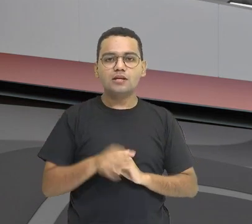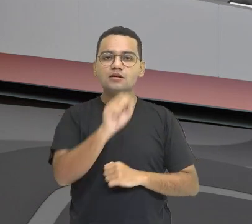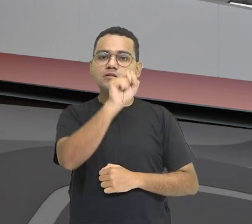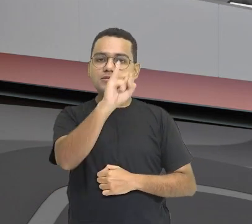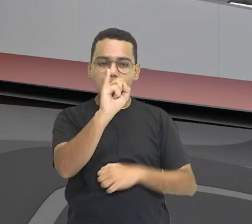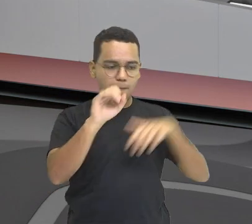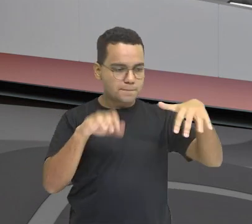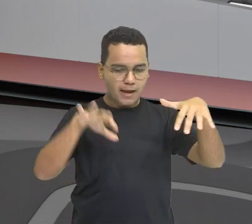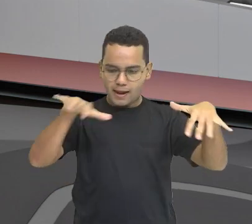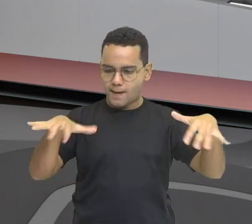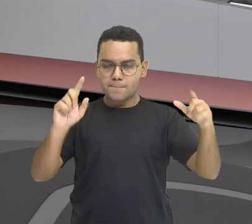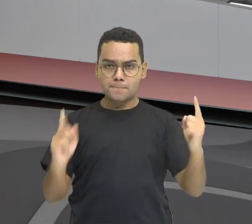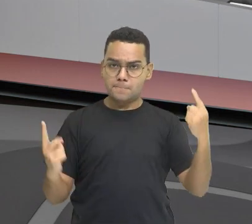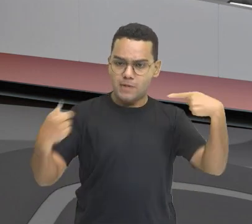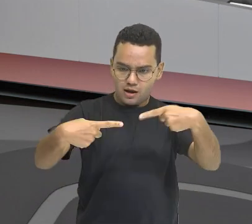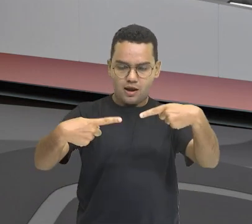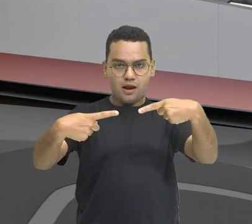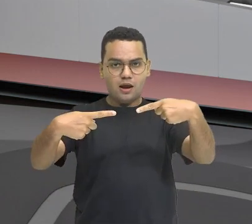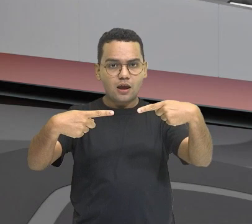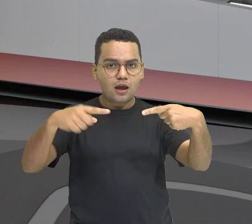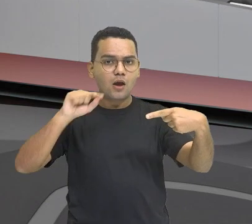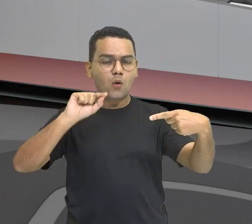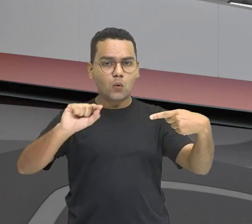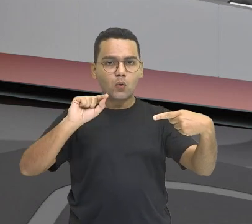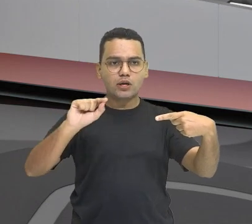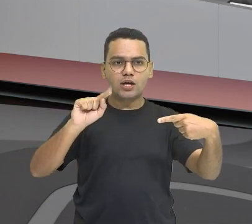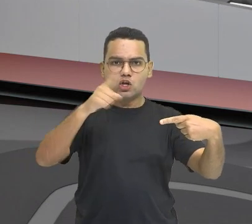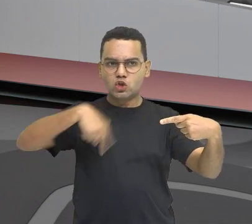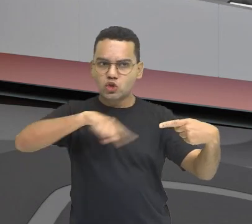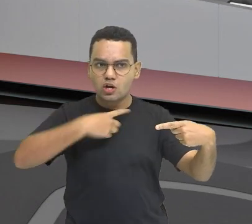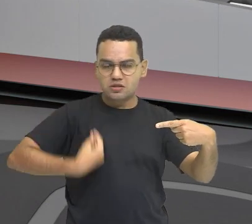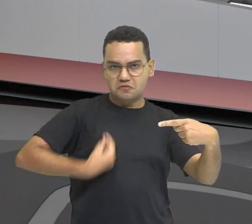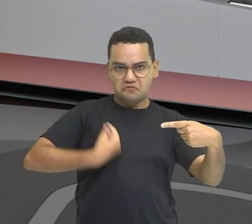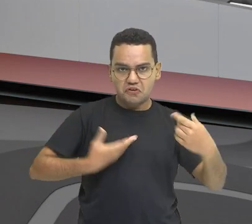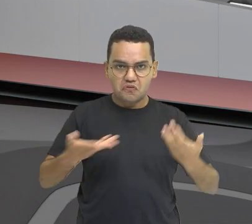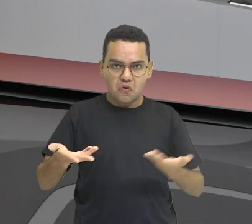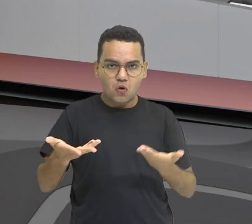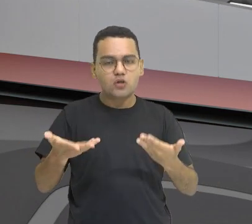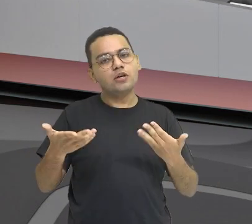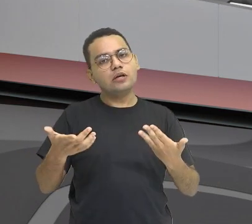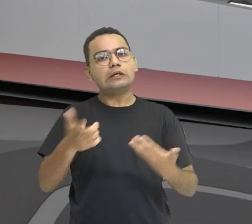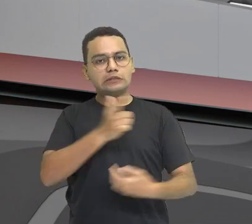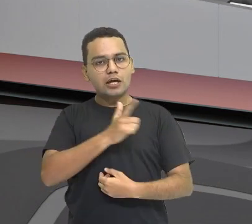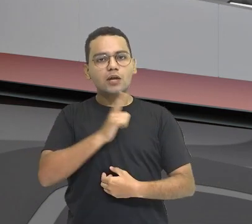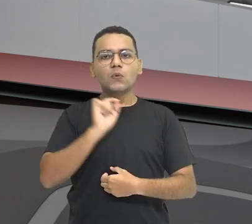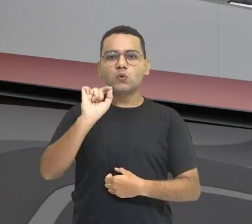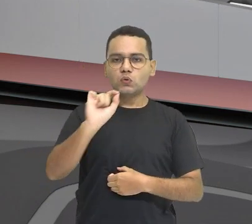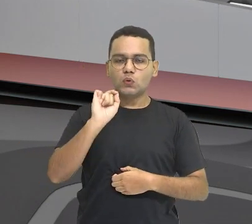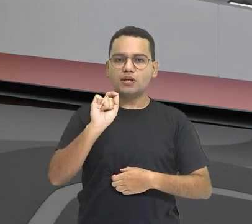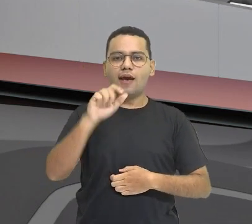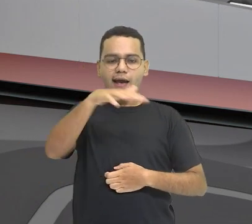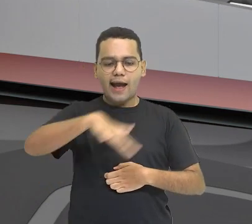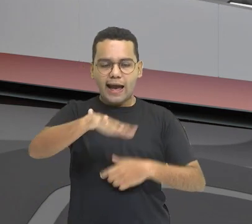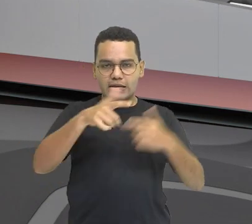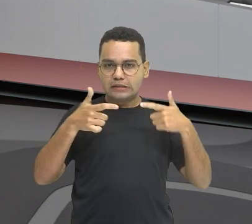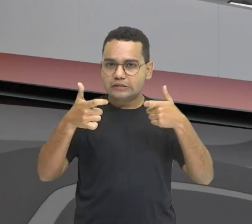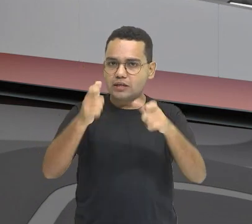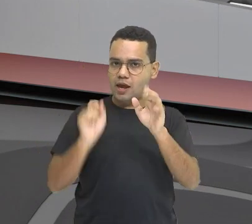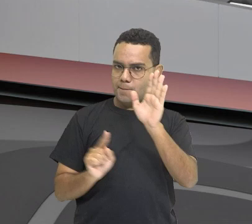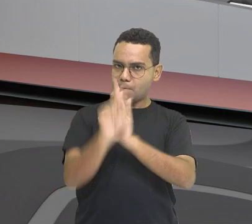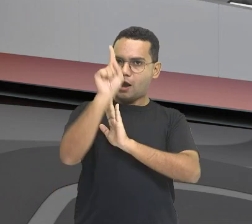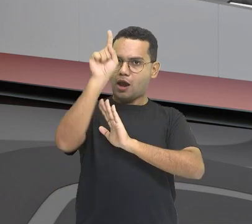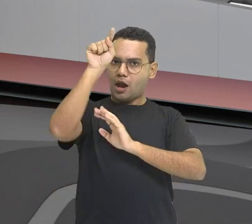tivessem rivalizado de forma direta, muito possivelmente a gente teria uma guerra nuclear, tá bom? Professor,